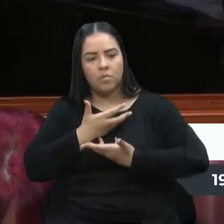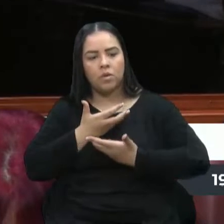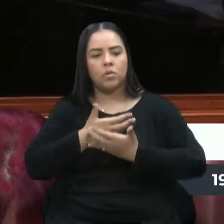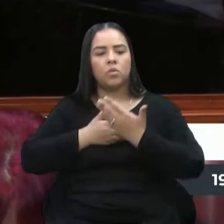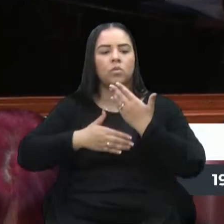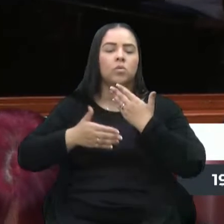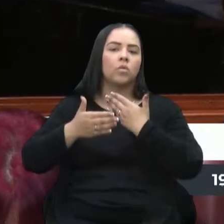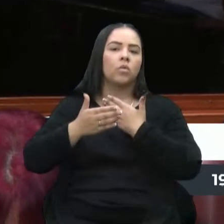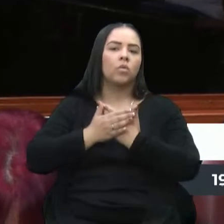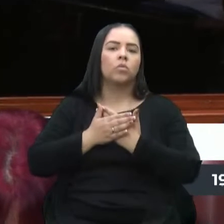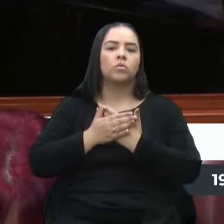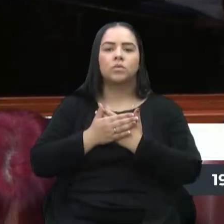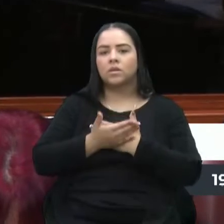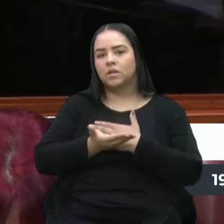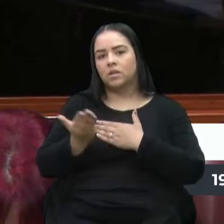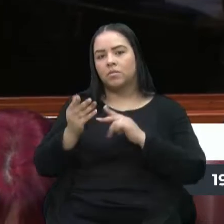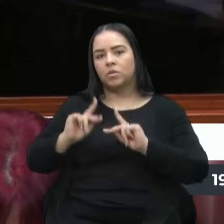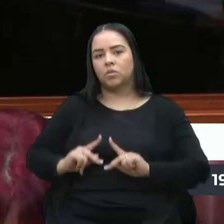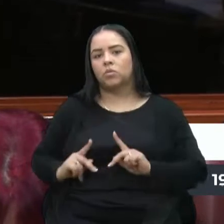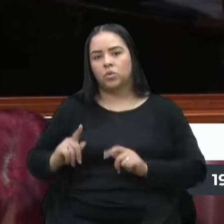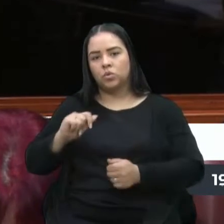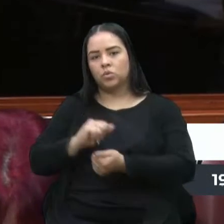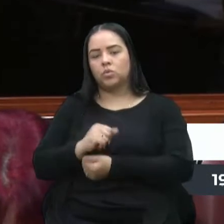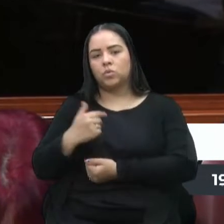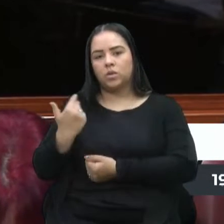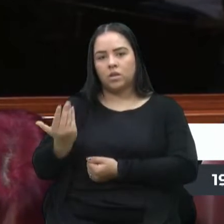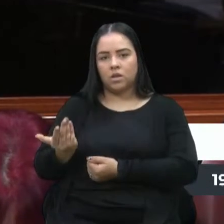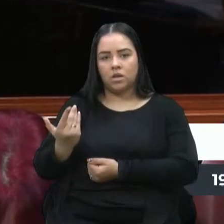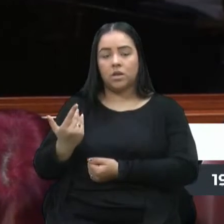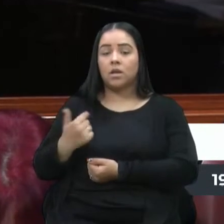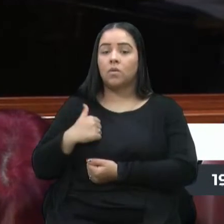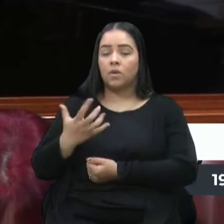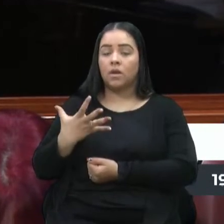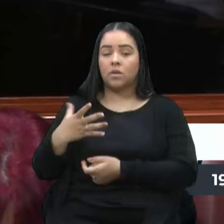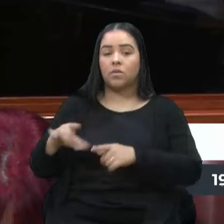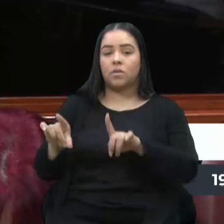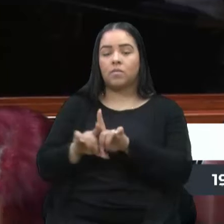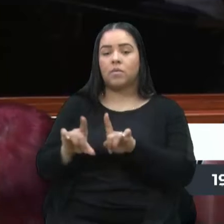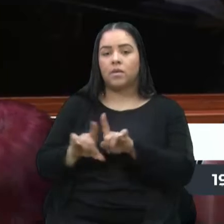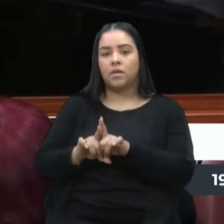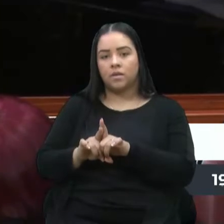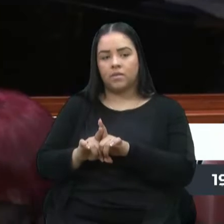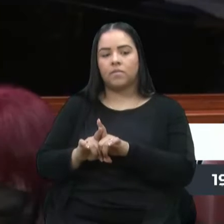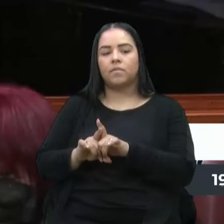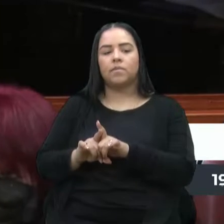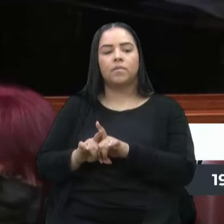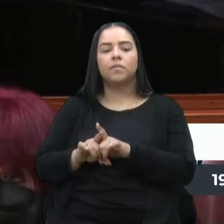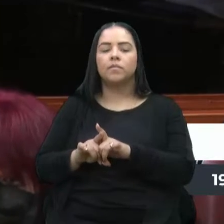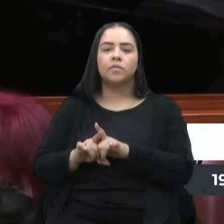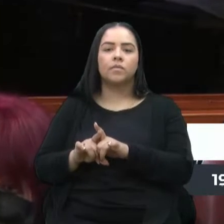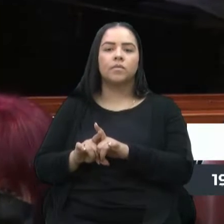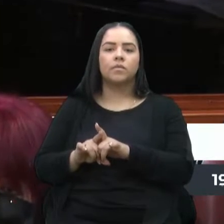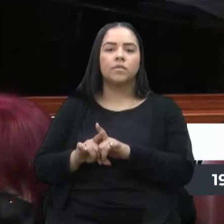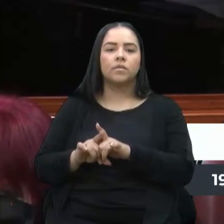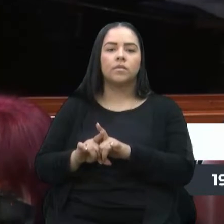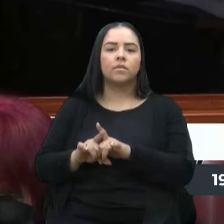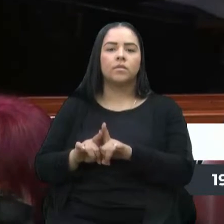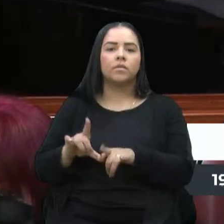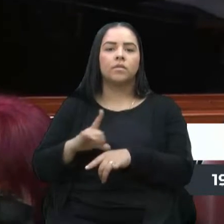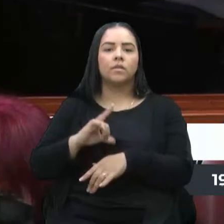artesãos dos Comerciantes que vão tá lá né já quero até deixar aqui uma uma uma